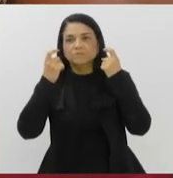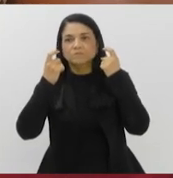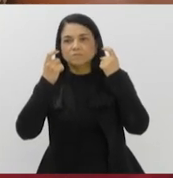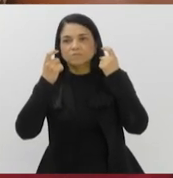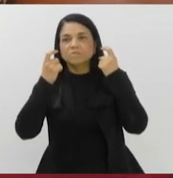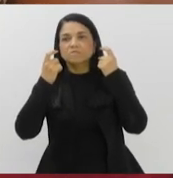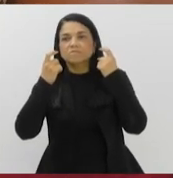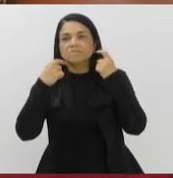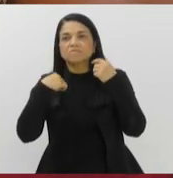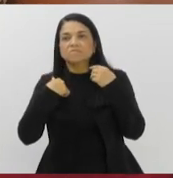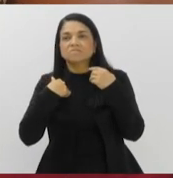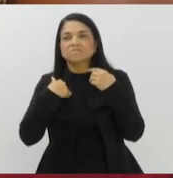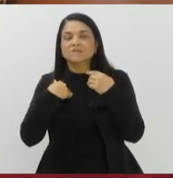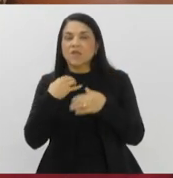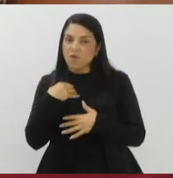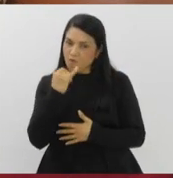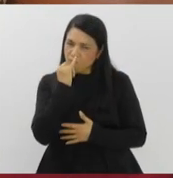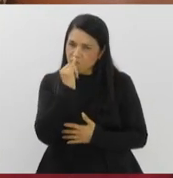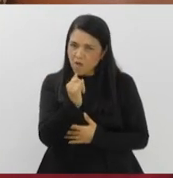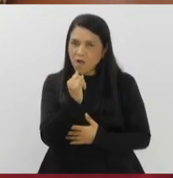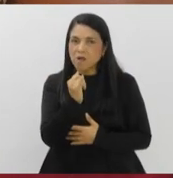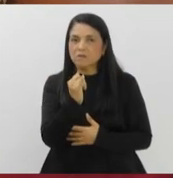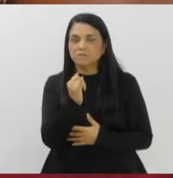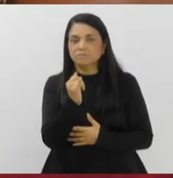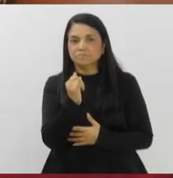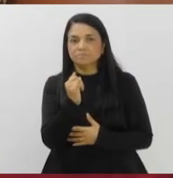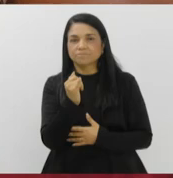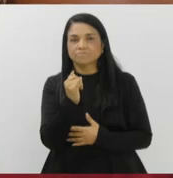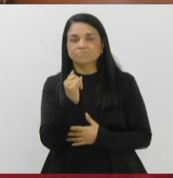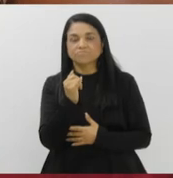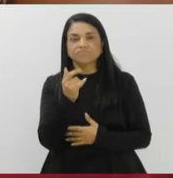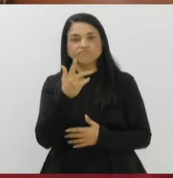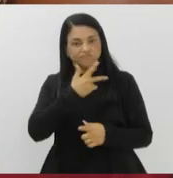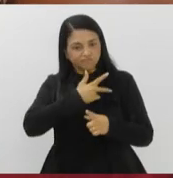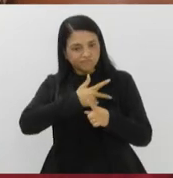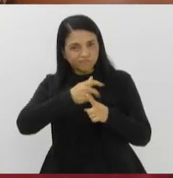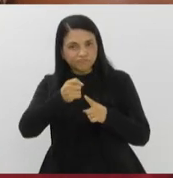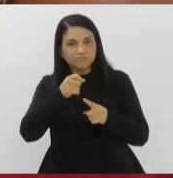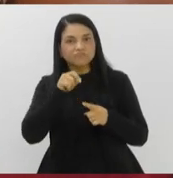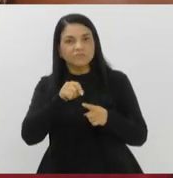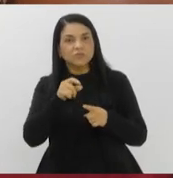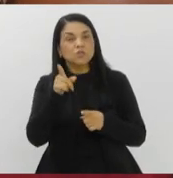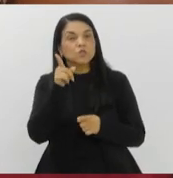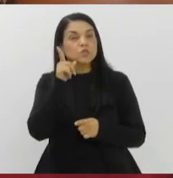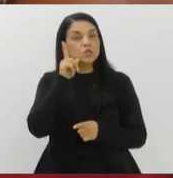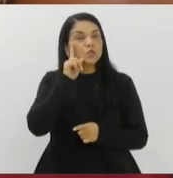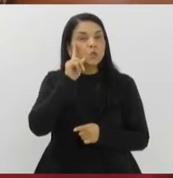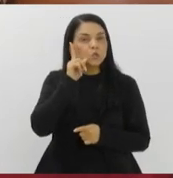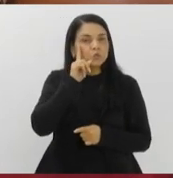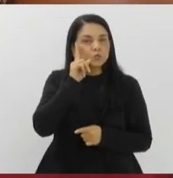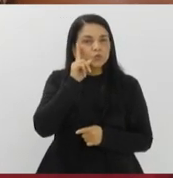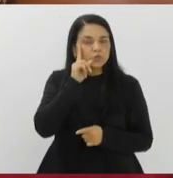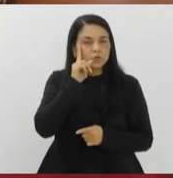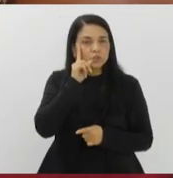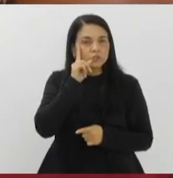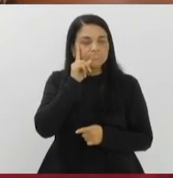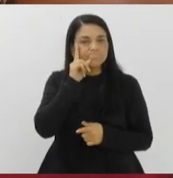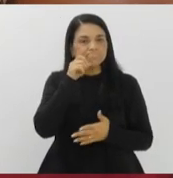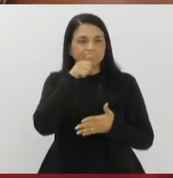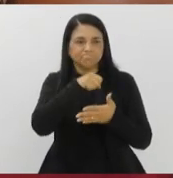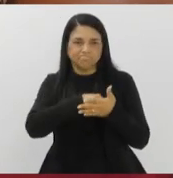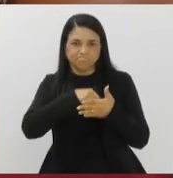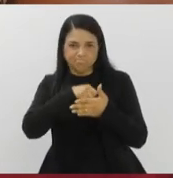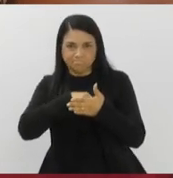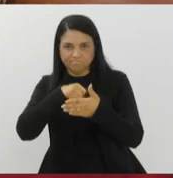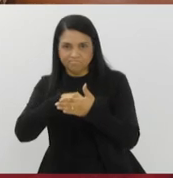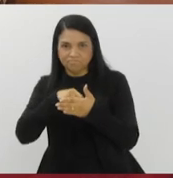eu, como é que se diz, digo sempre que a gente vence e mata um leão por dia, todo dia. Por quê? O